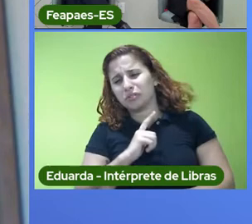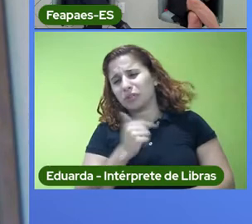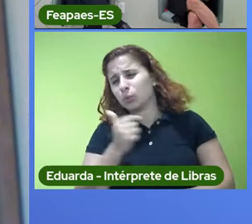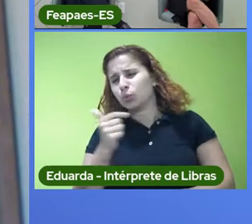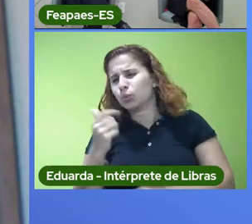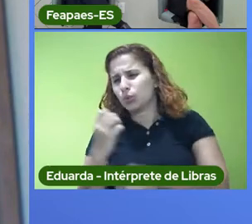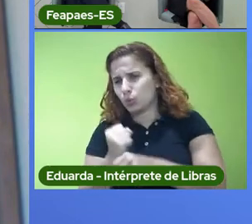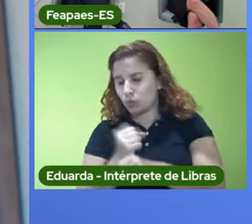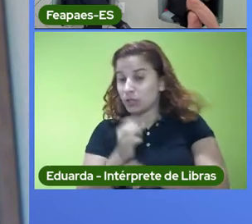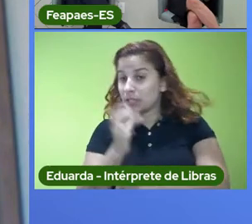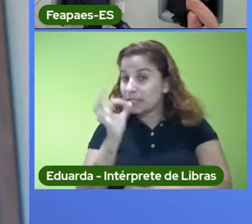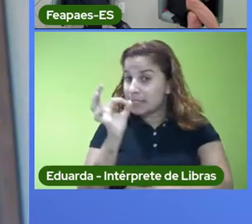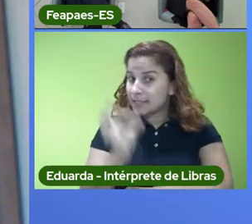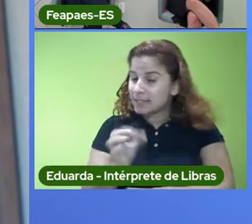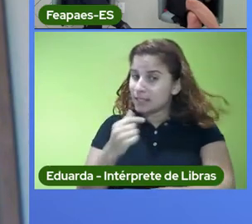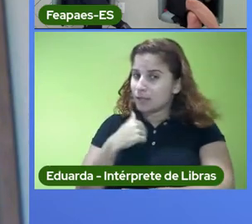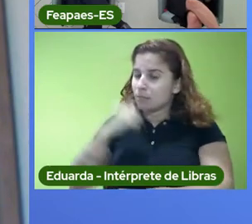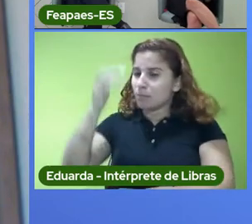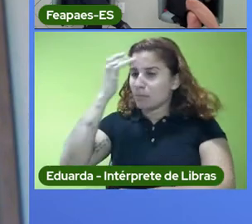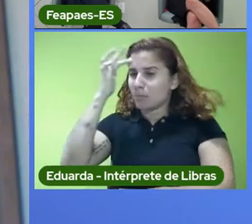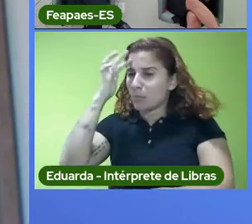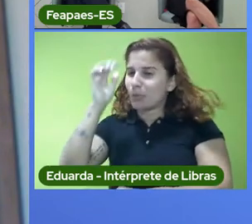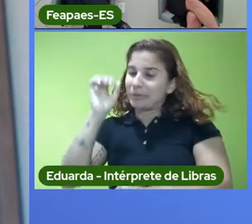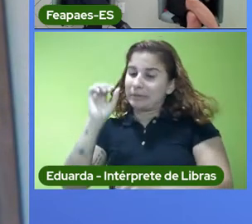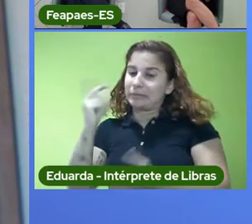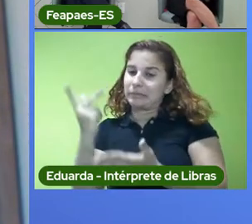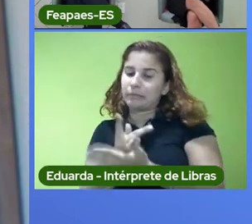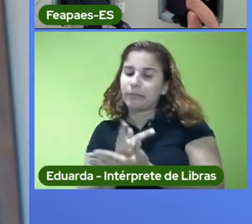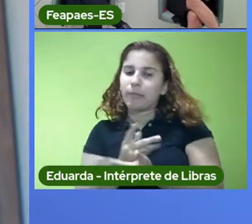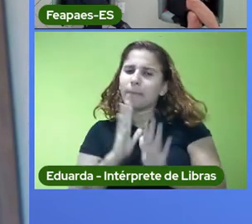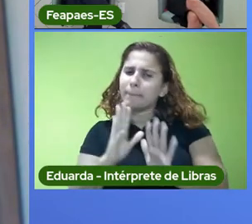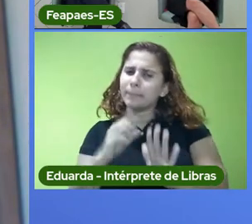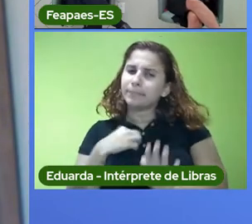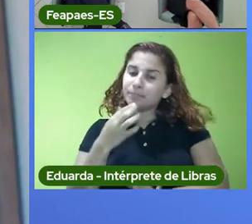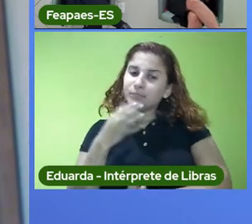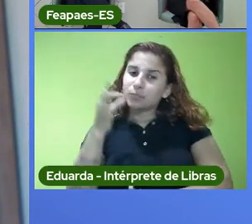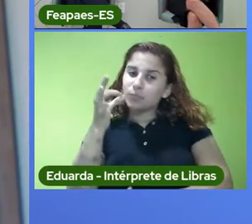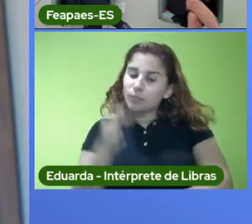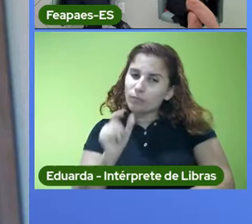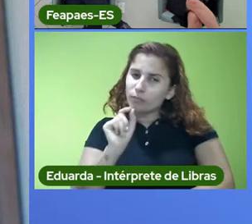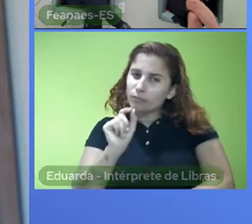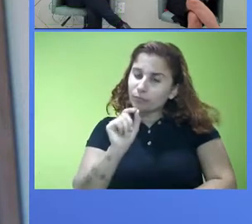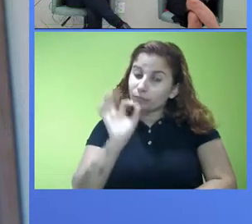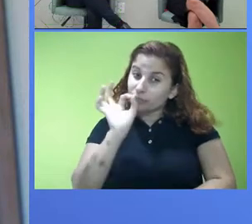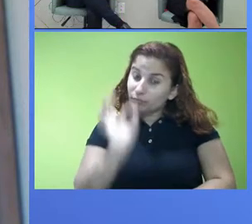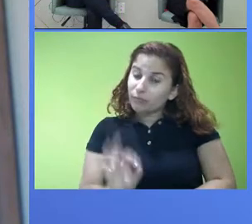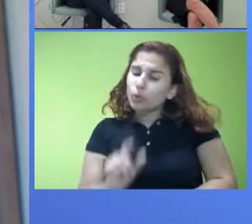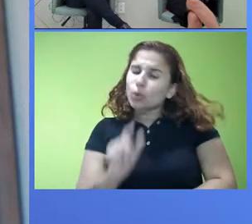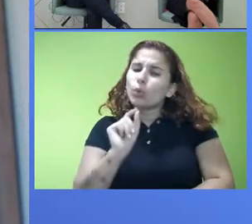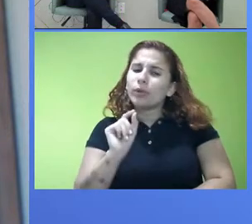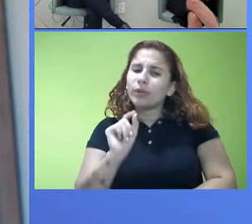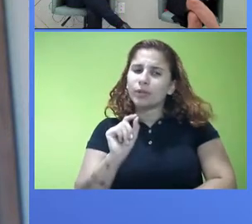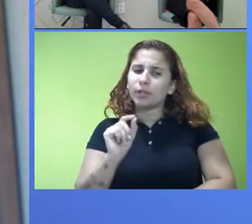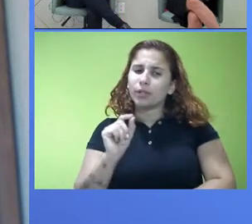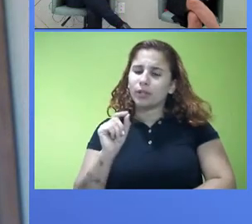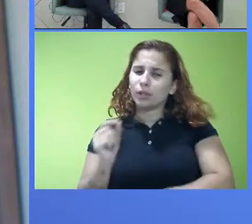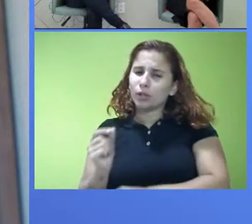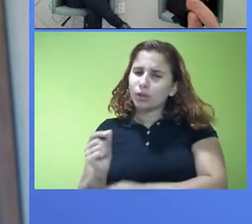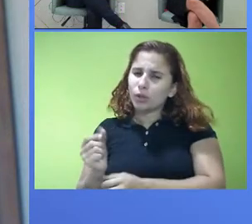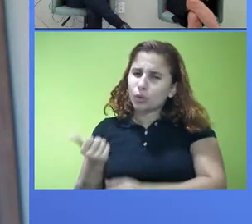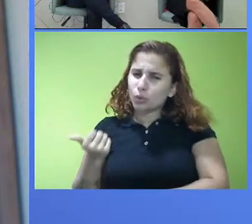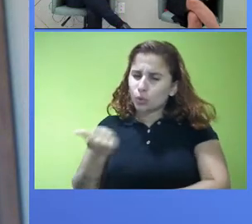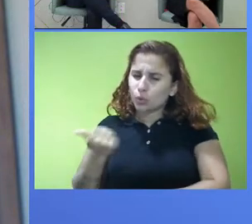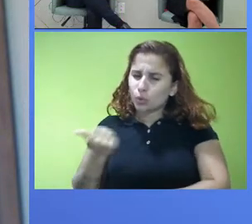minha memória pode falhar, mas o que eu consigo afirmar para vocês com segurança é que o número de concessão de auxílio inclusão